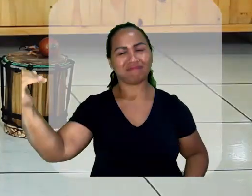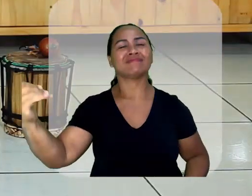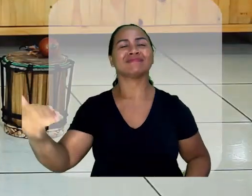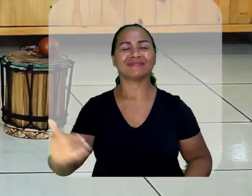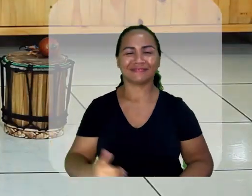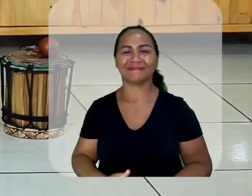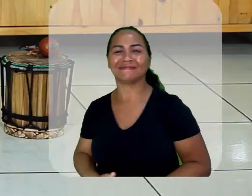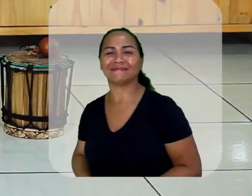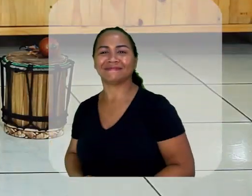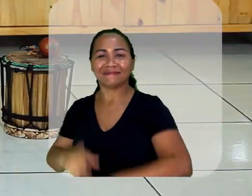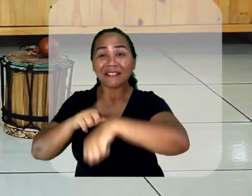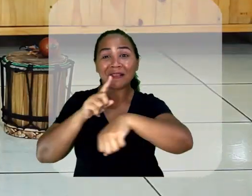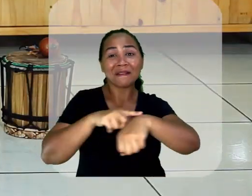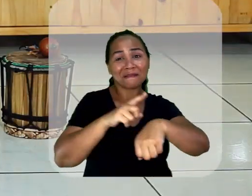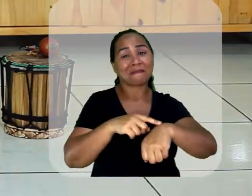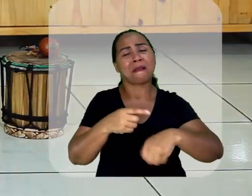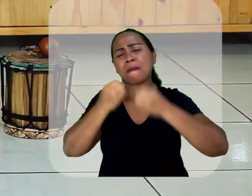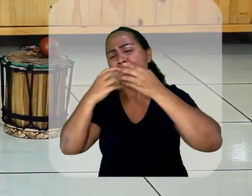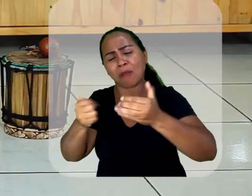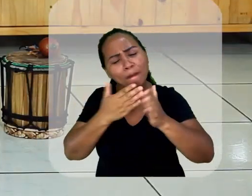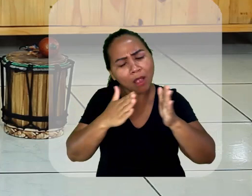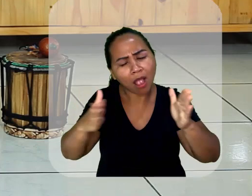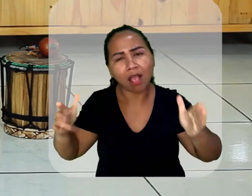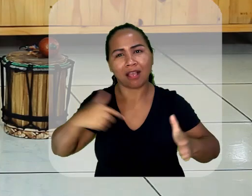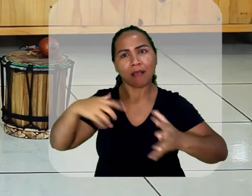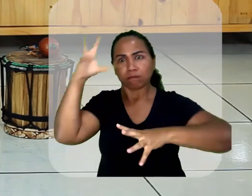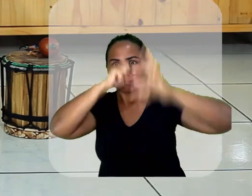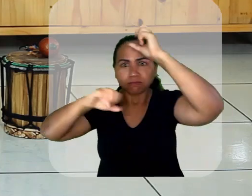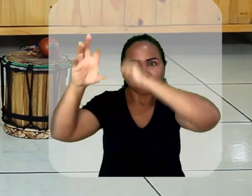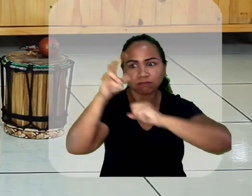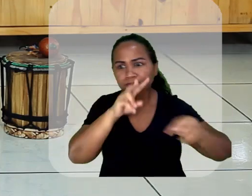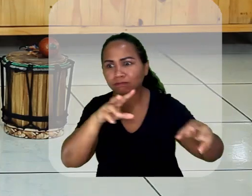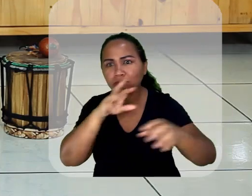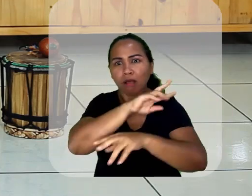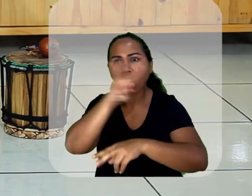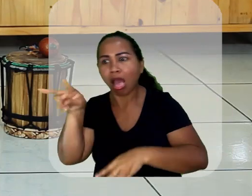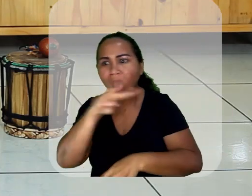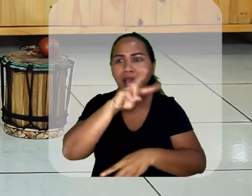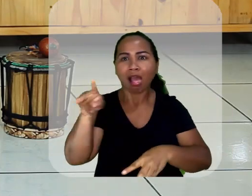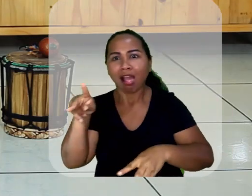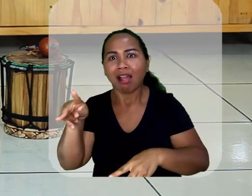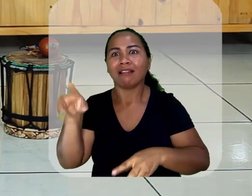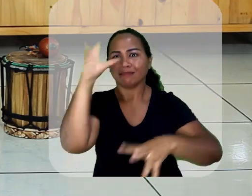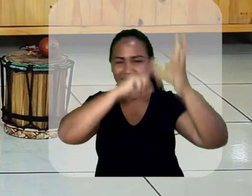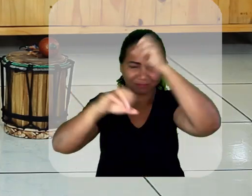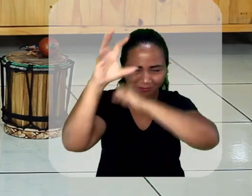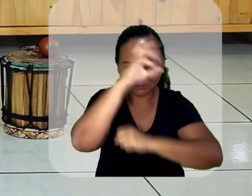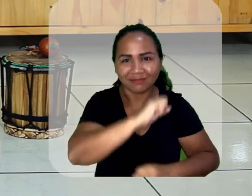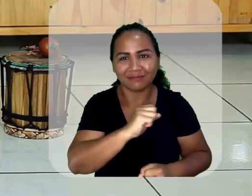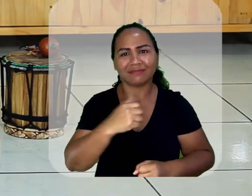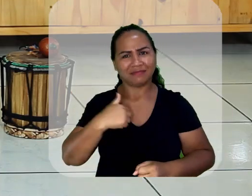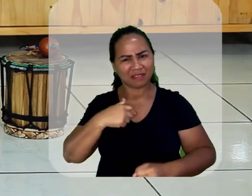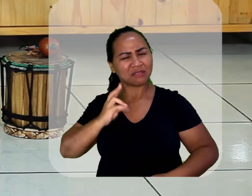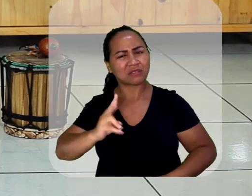daqui. Tempo passa ainda bem, fica o aprendizado do tempo que já se fez, terreiro do tempo andado.